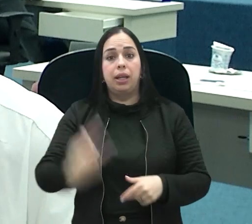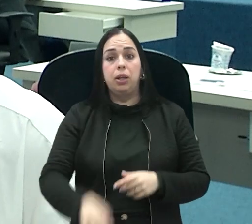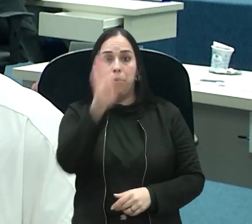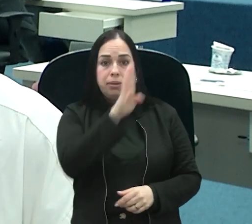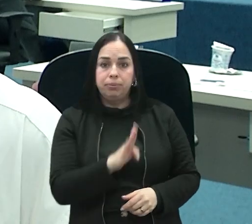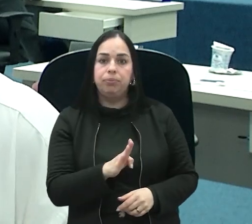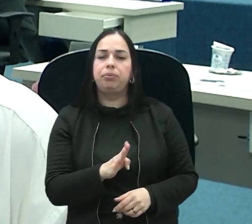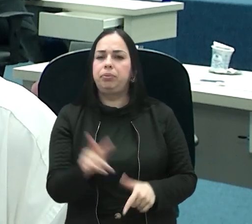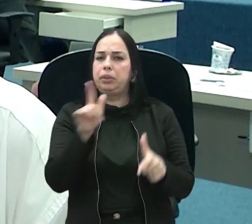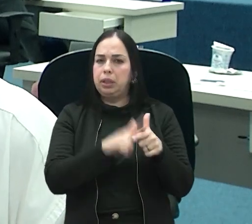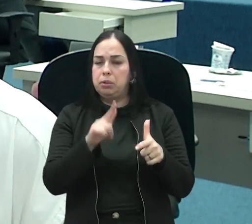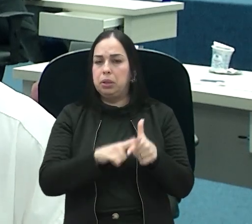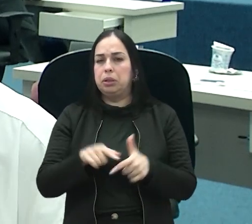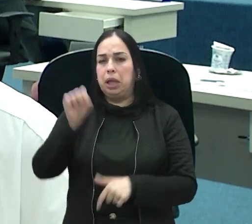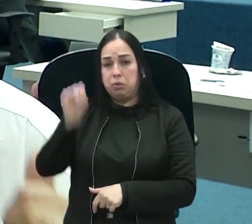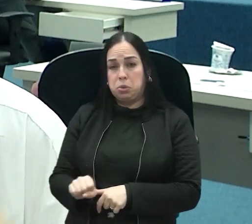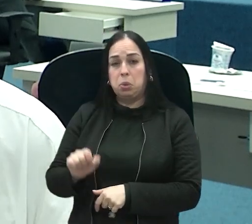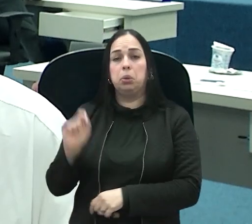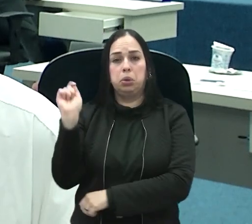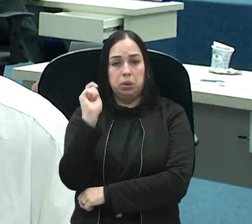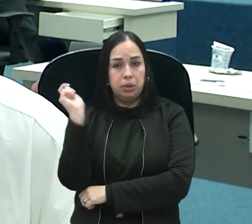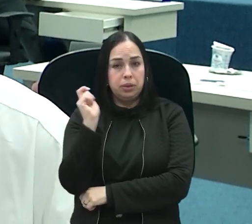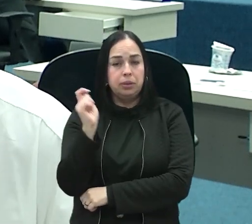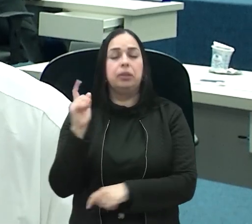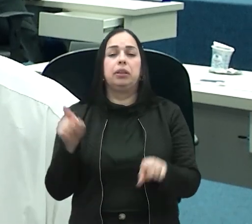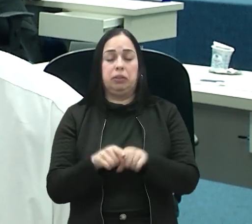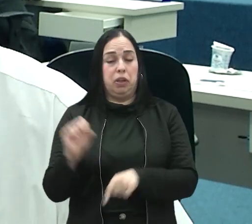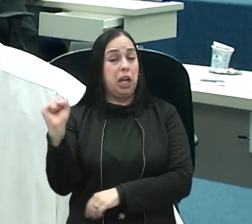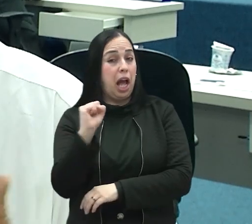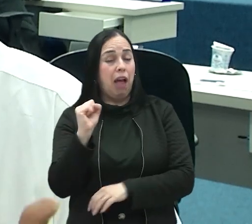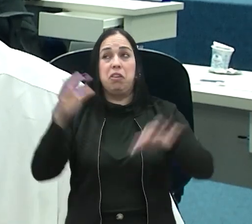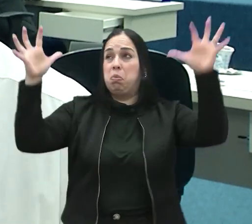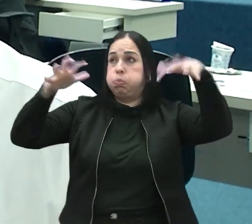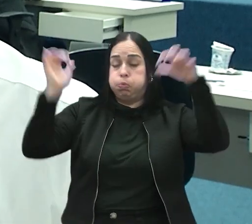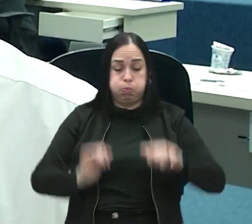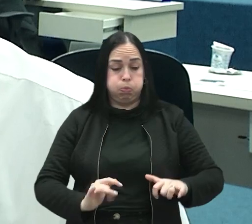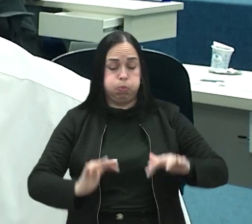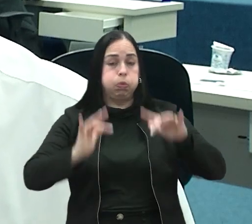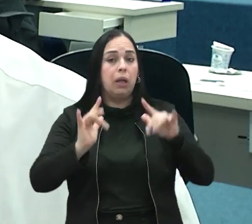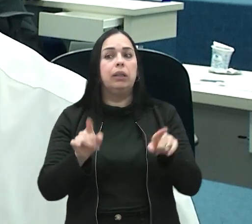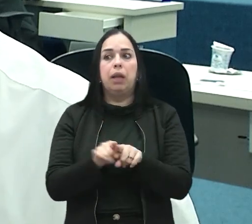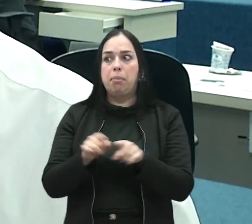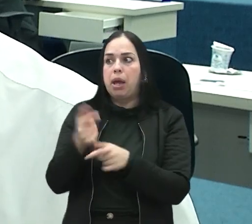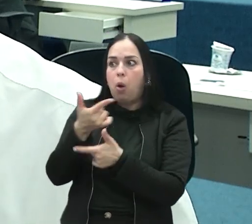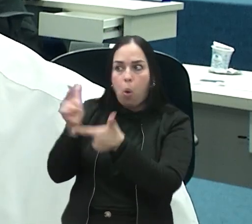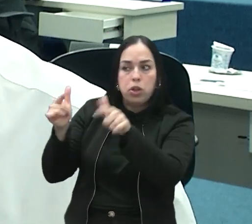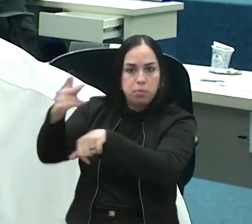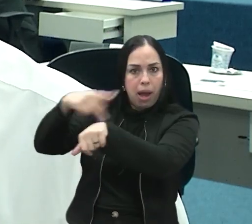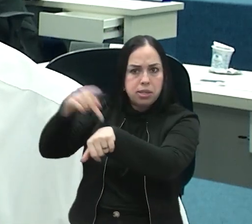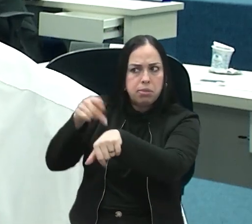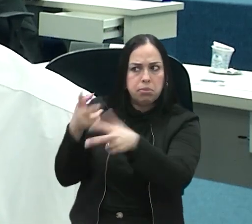Eu acho que aqui no Brasil nós tivemos o problema no Rio Grande do Sul, que foi bem grave. Nós estamos vendo em